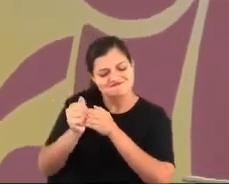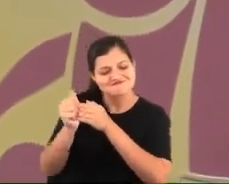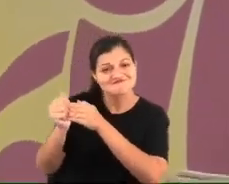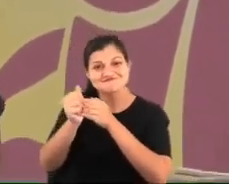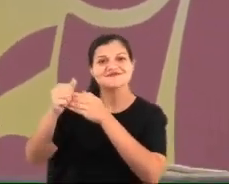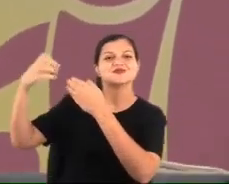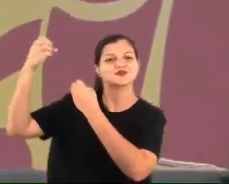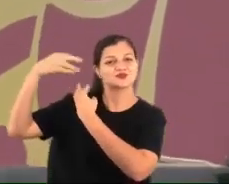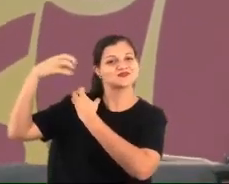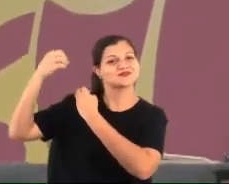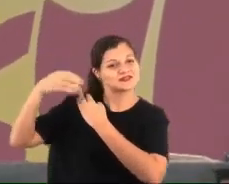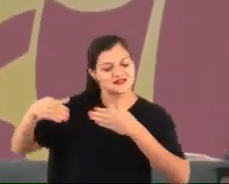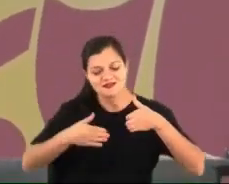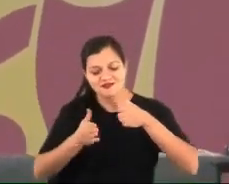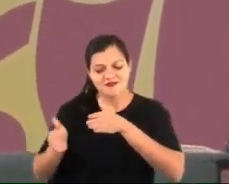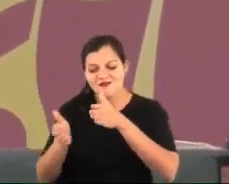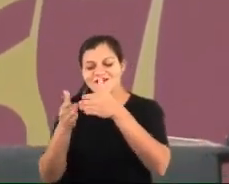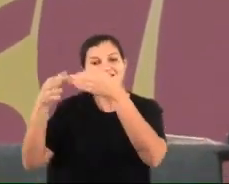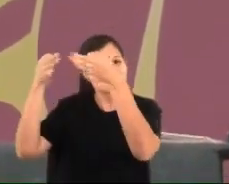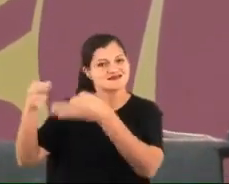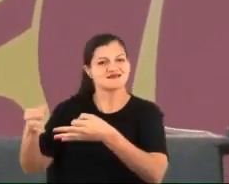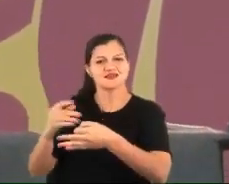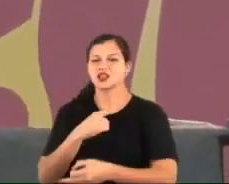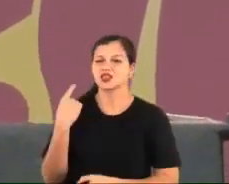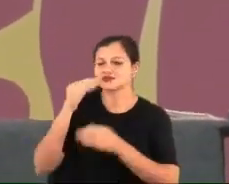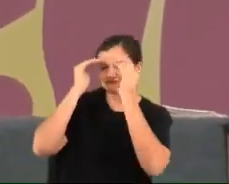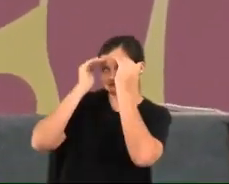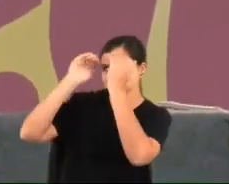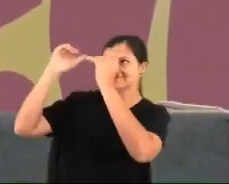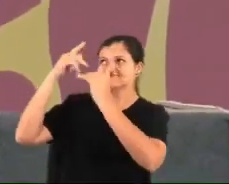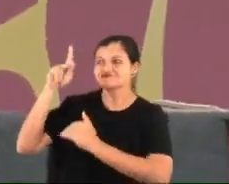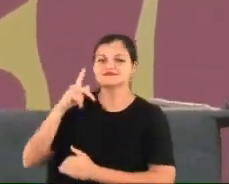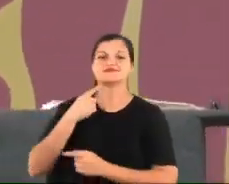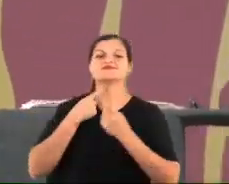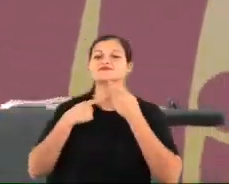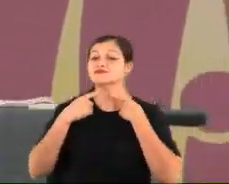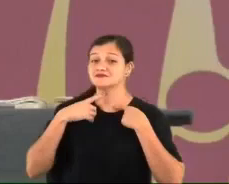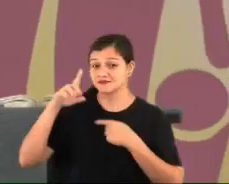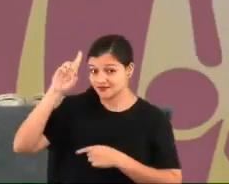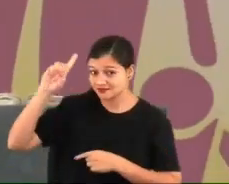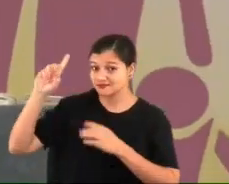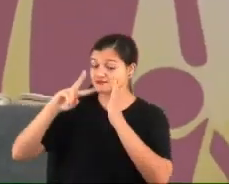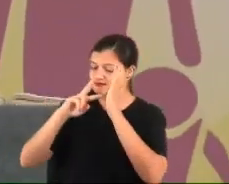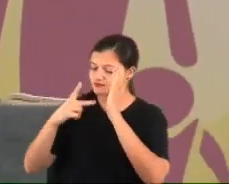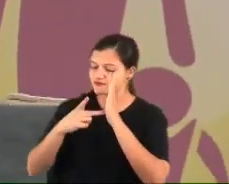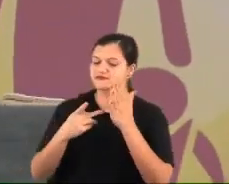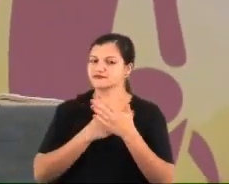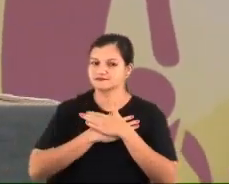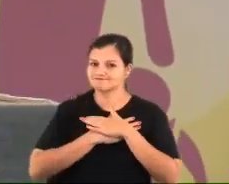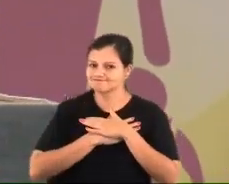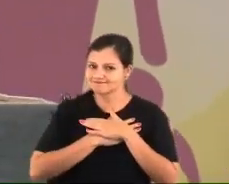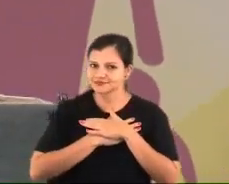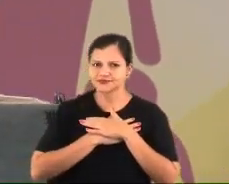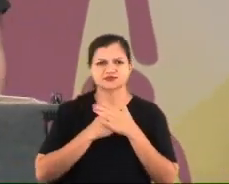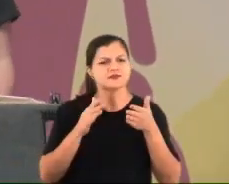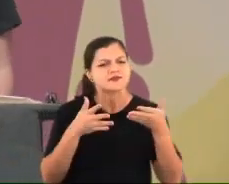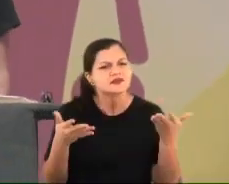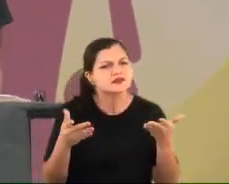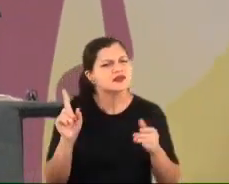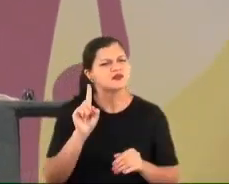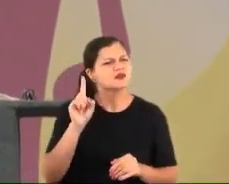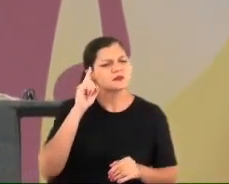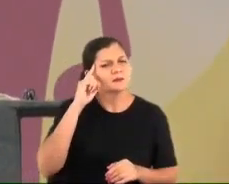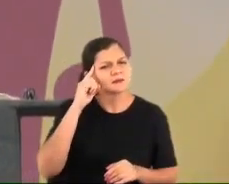dá direção para fazermos a sua vontade. Deus é amor. Então, não pense que Ele só